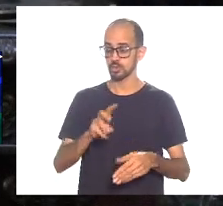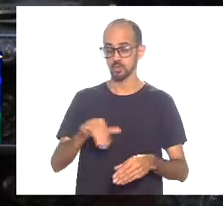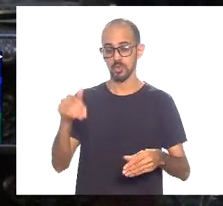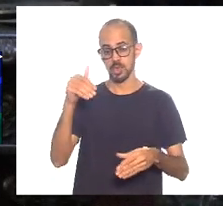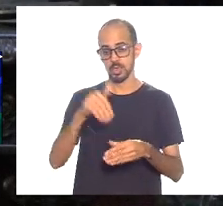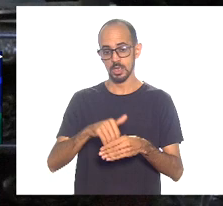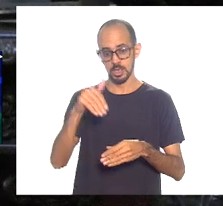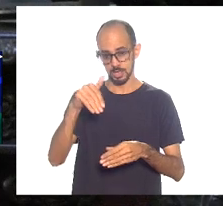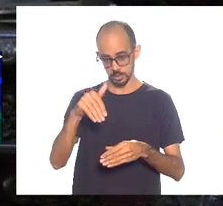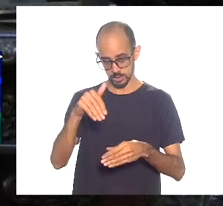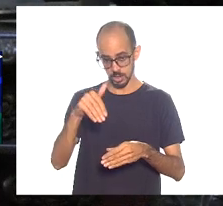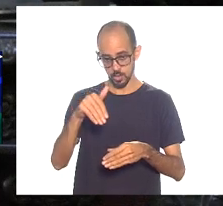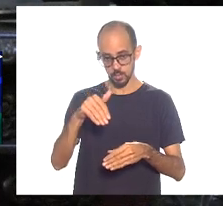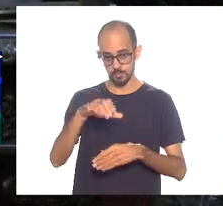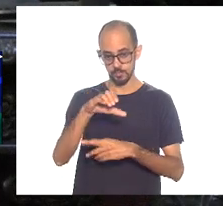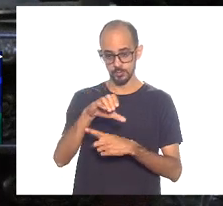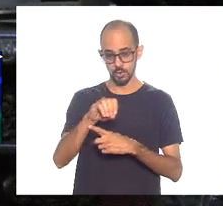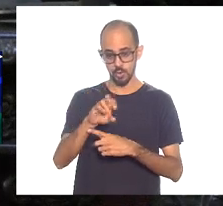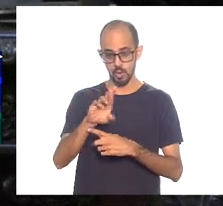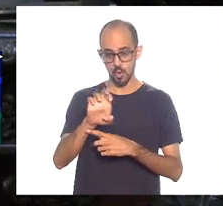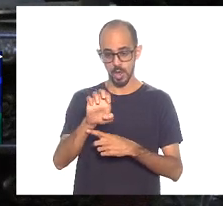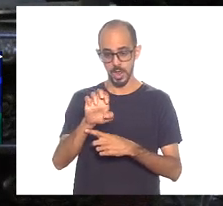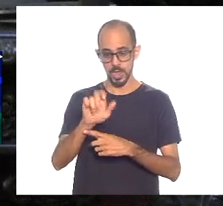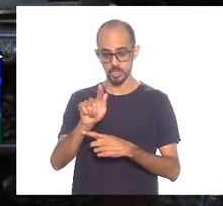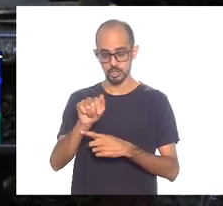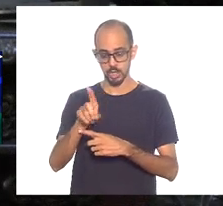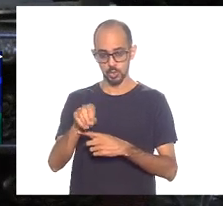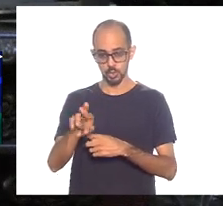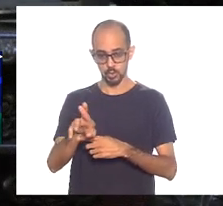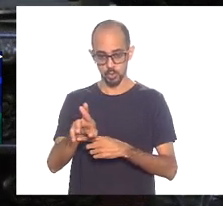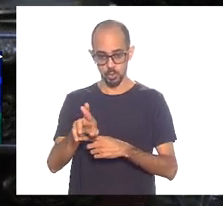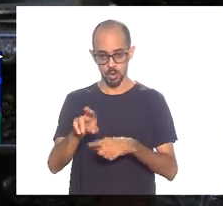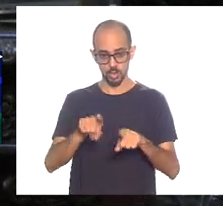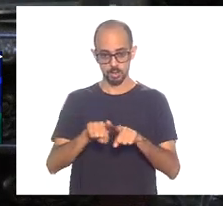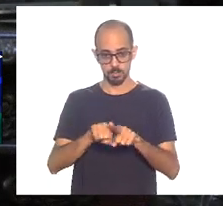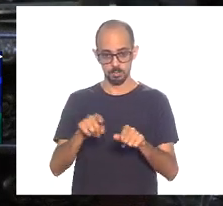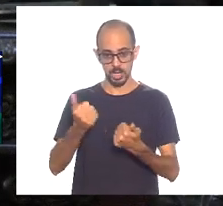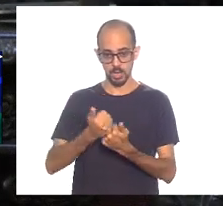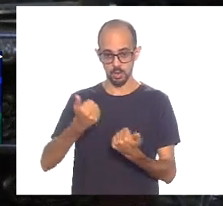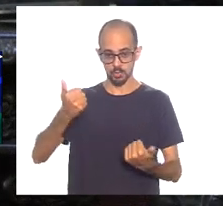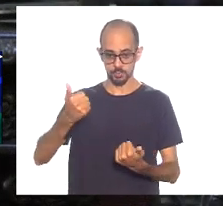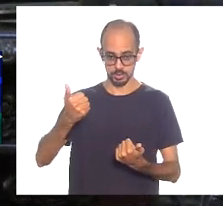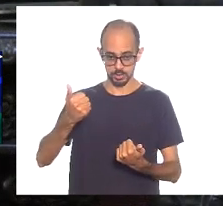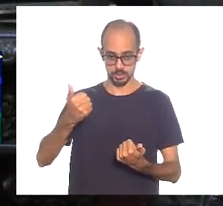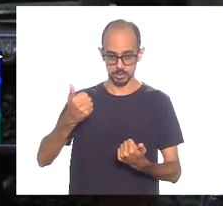é o corregedor Oi e o subcorregedor